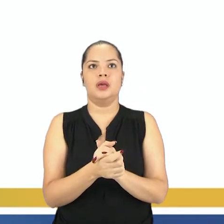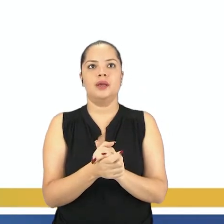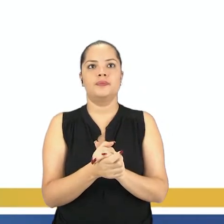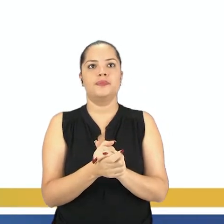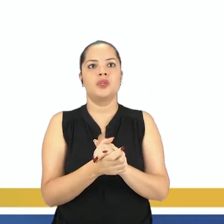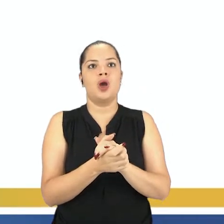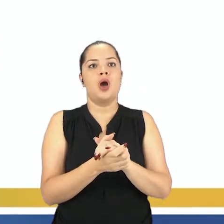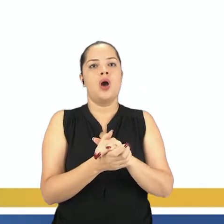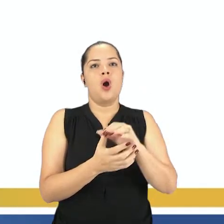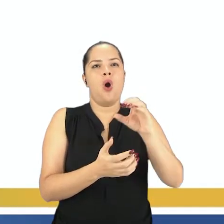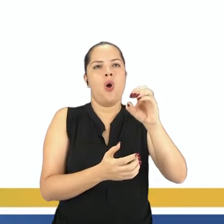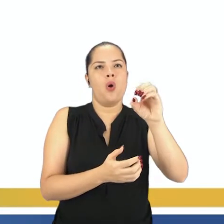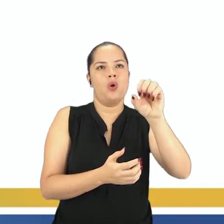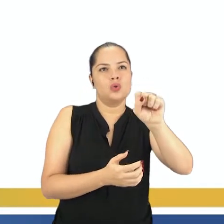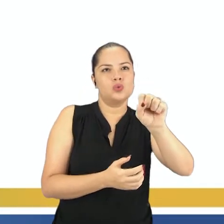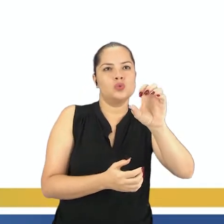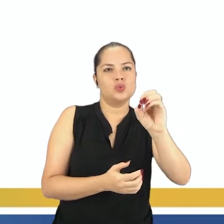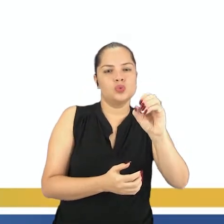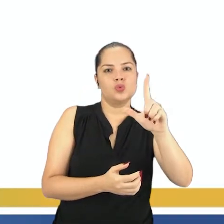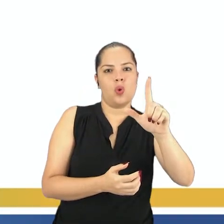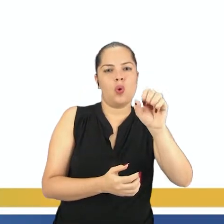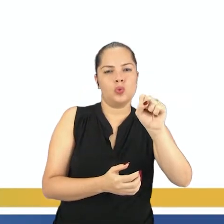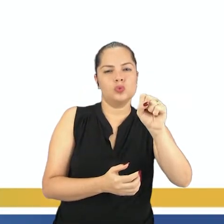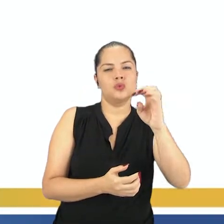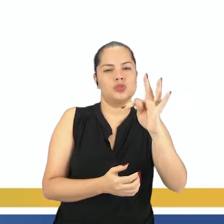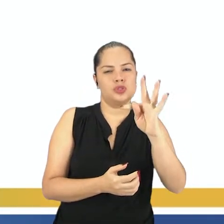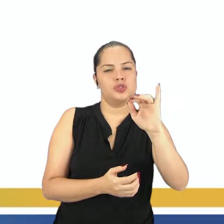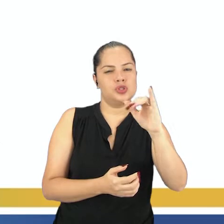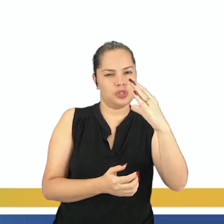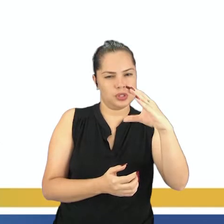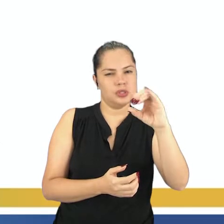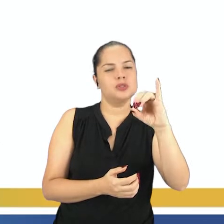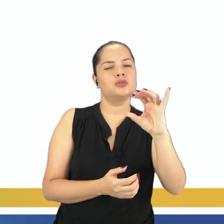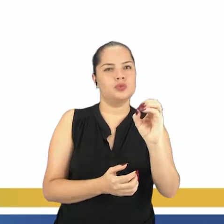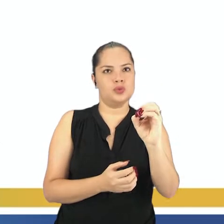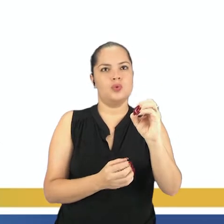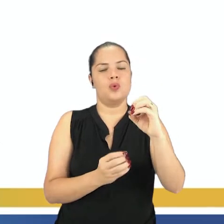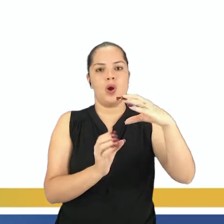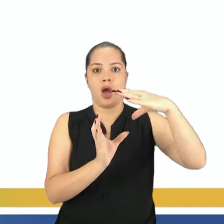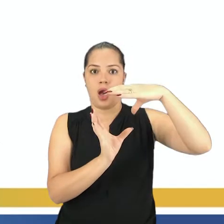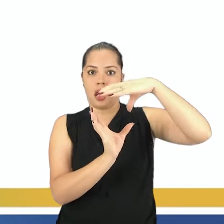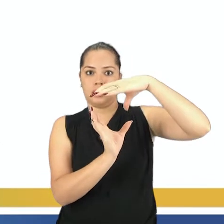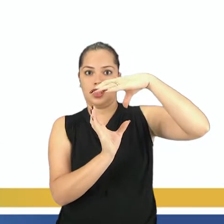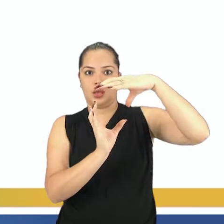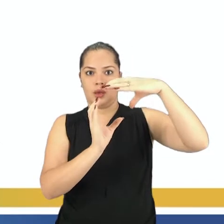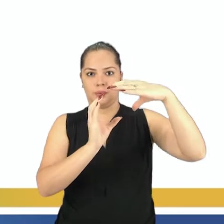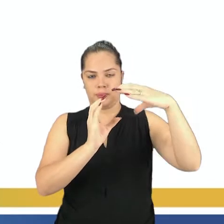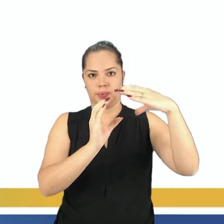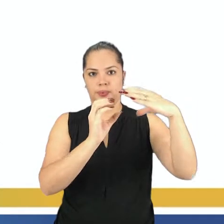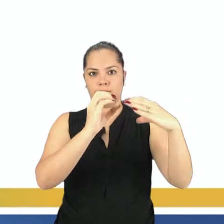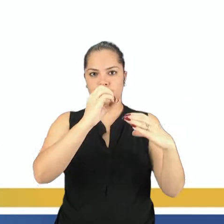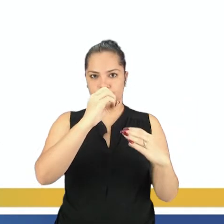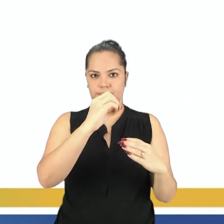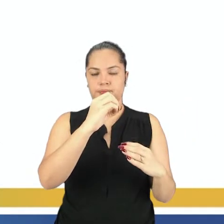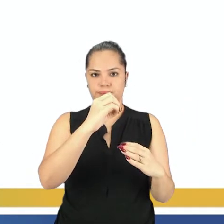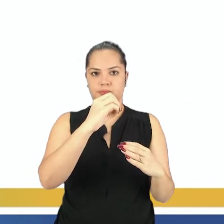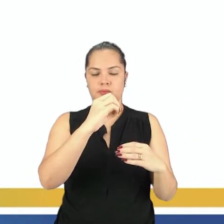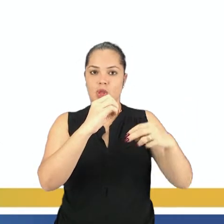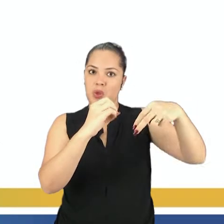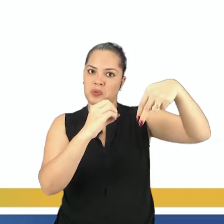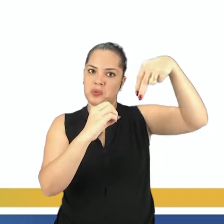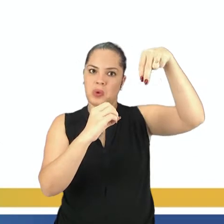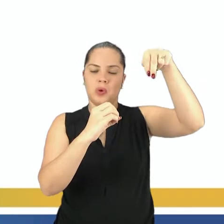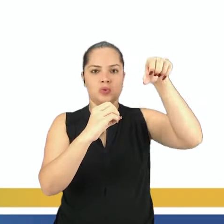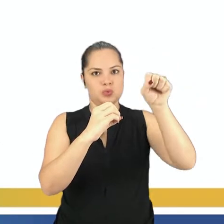aquele momento em que a Terra está na sua inclinação máxima, tá? Então, a Terra está na sua inclinação máxima. Um dos hemisférios, né, ou norte ou